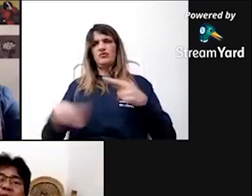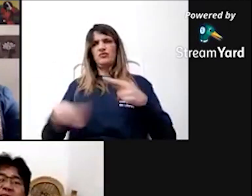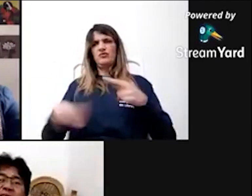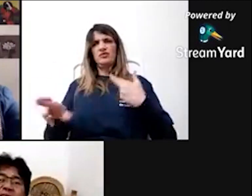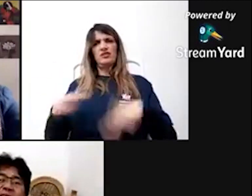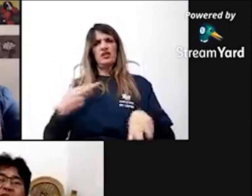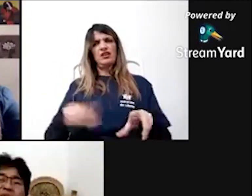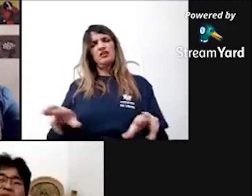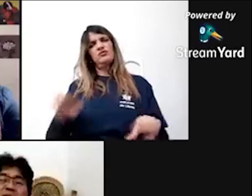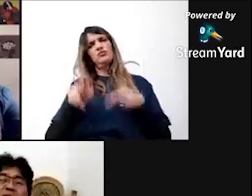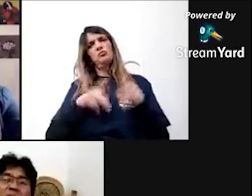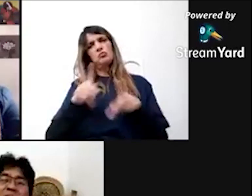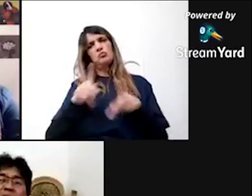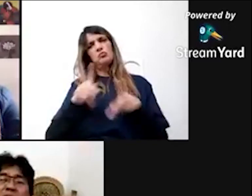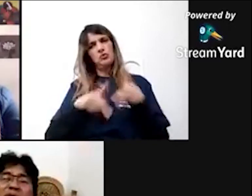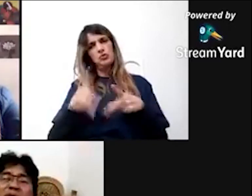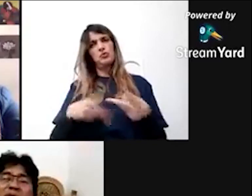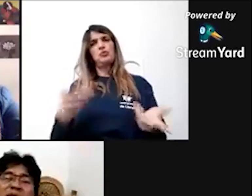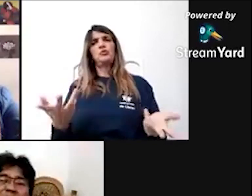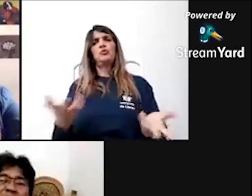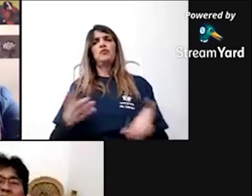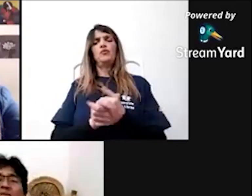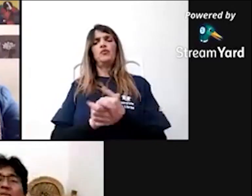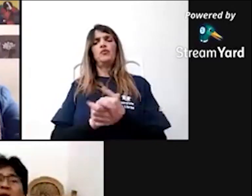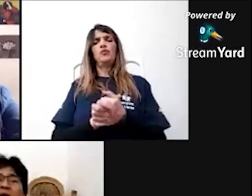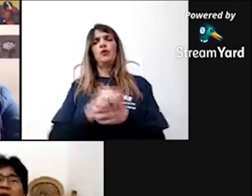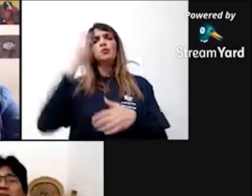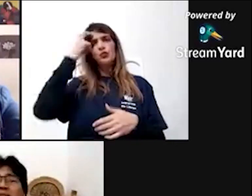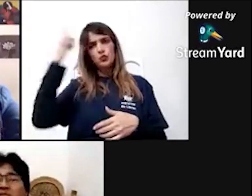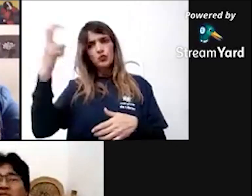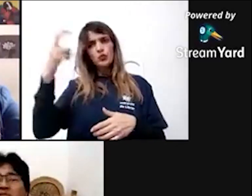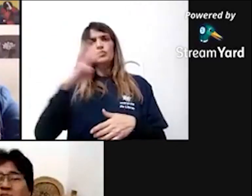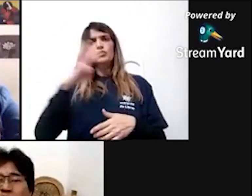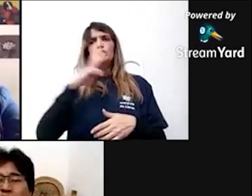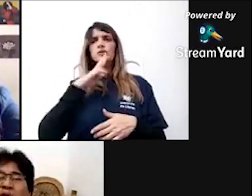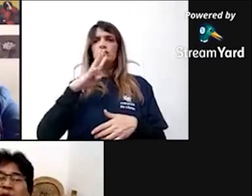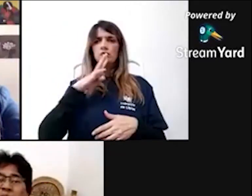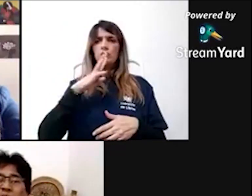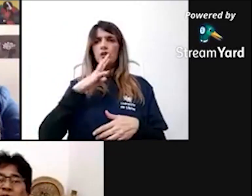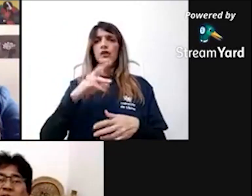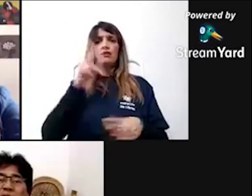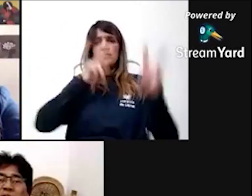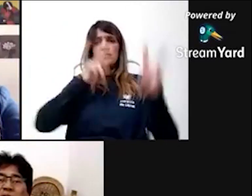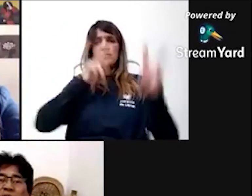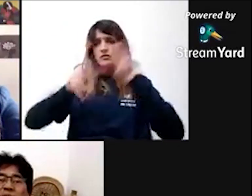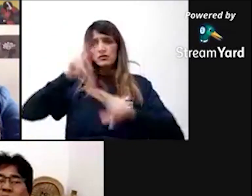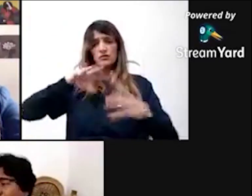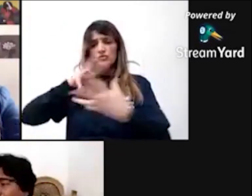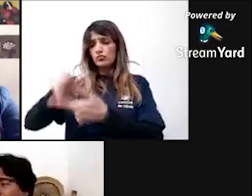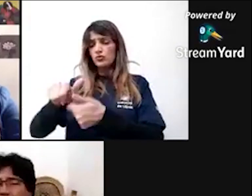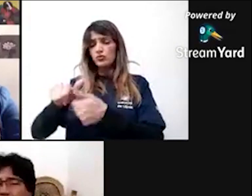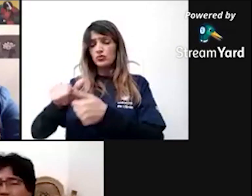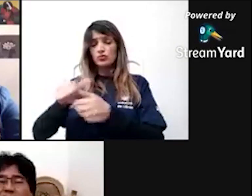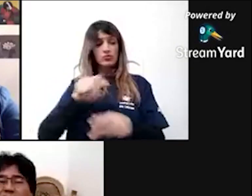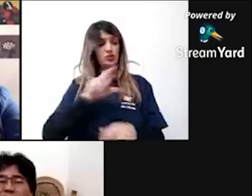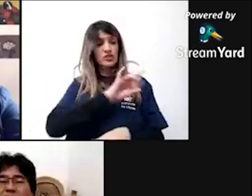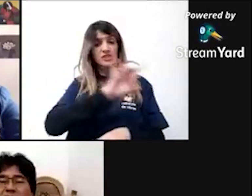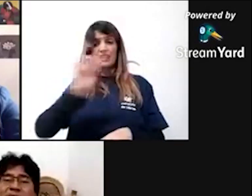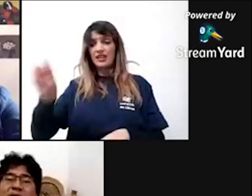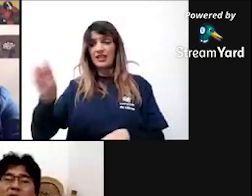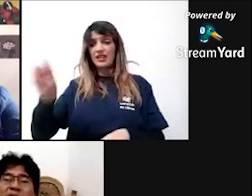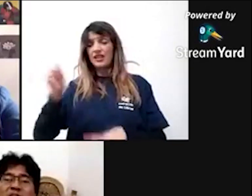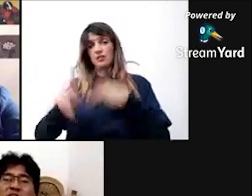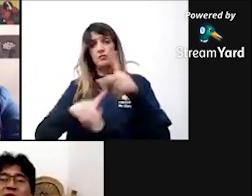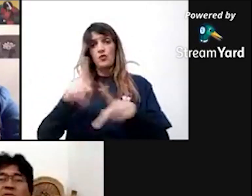está presente ali todo o conhecimento e a visão de mundo daquele povo. Então, deve ter